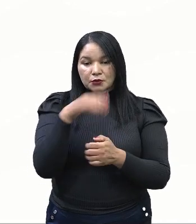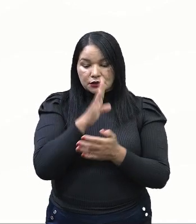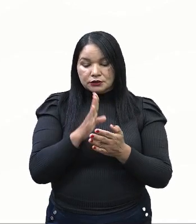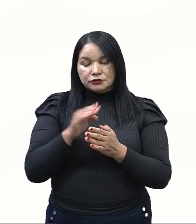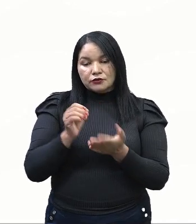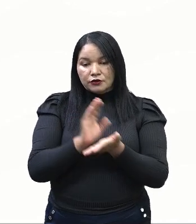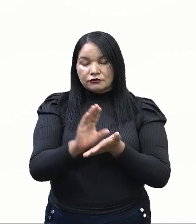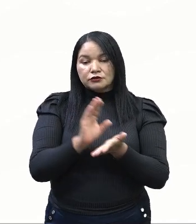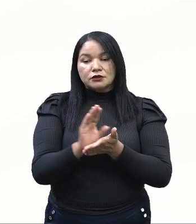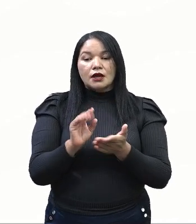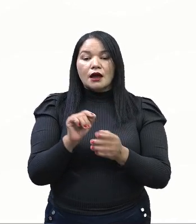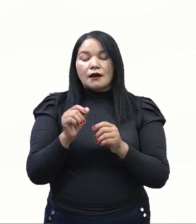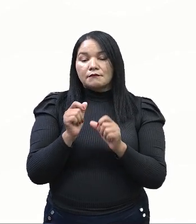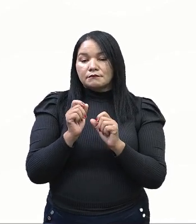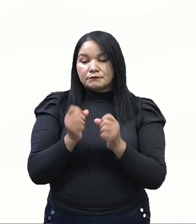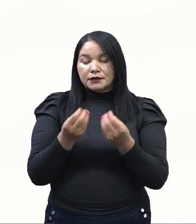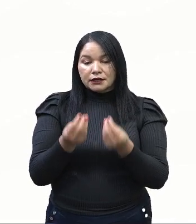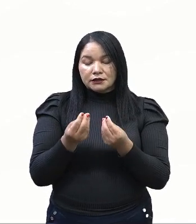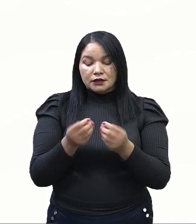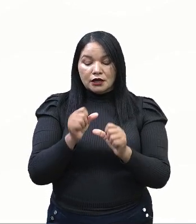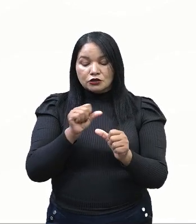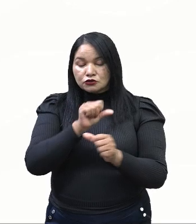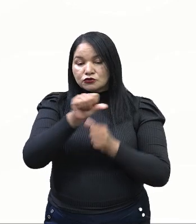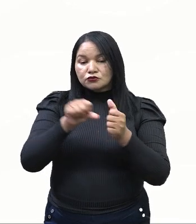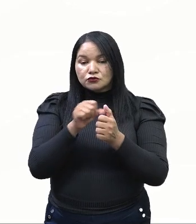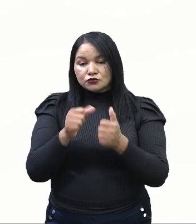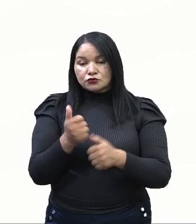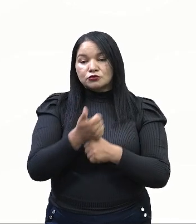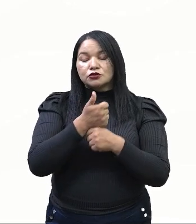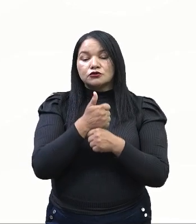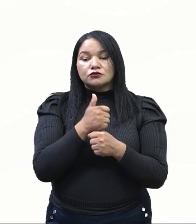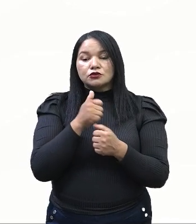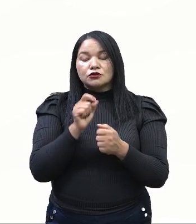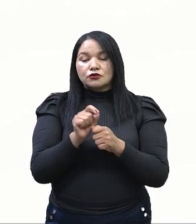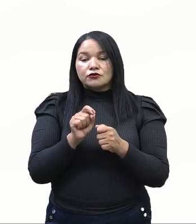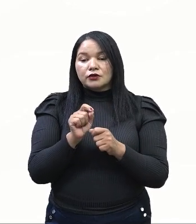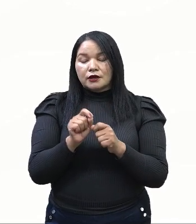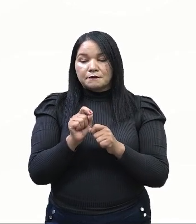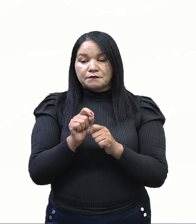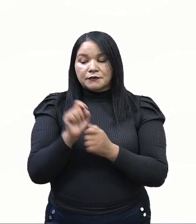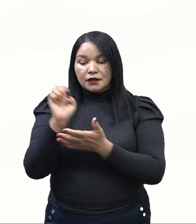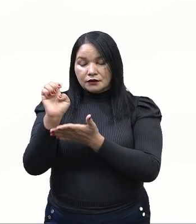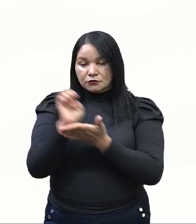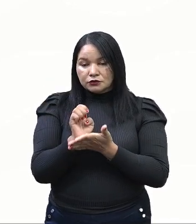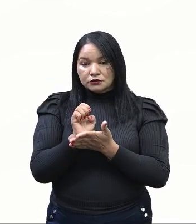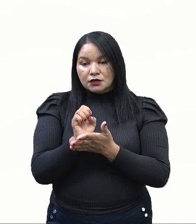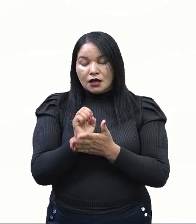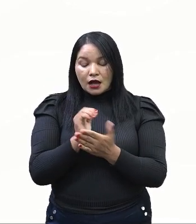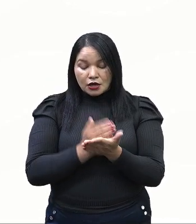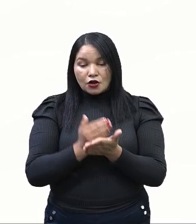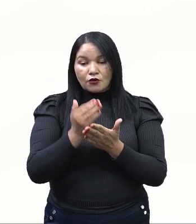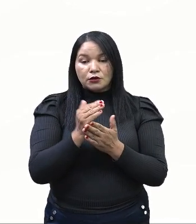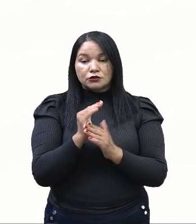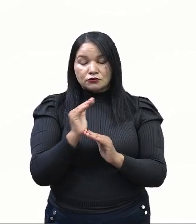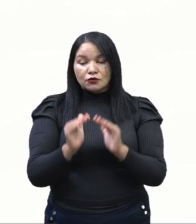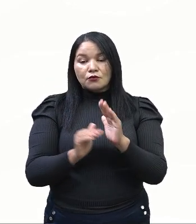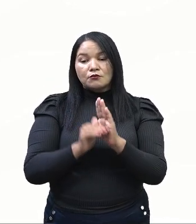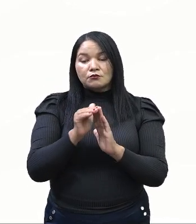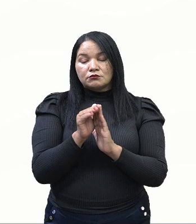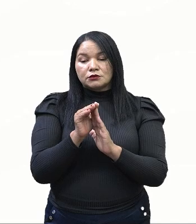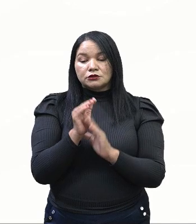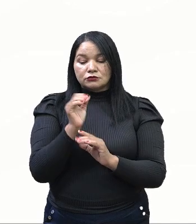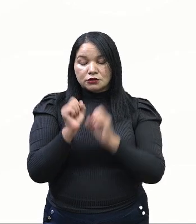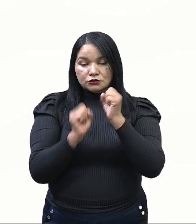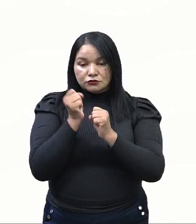vai substituir essas importações. Então, isso vai haver um aumento das indústrias, o aumento da produção,